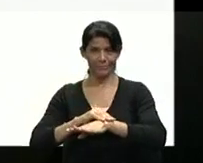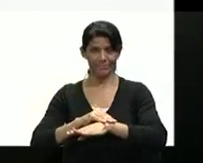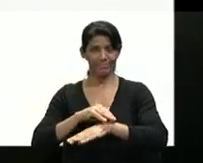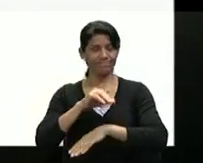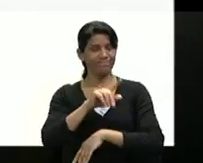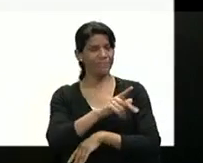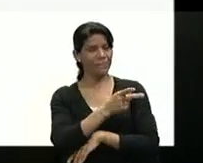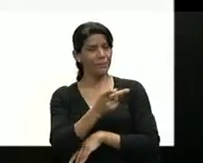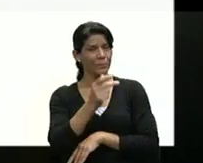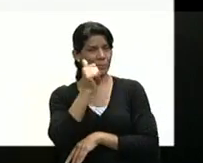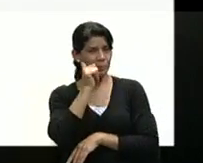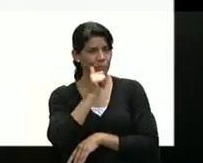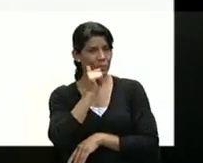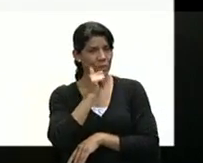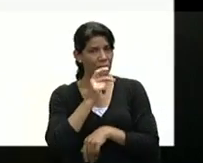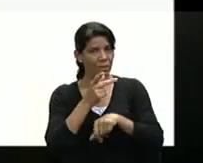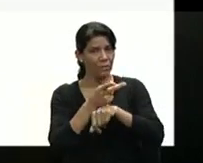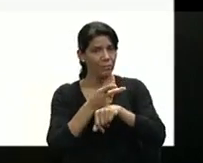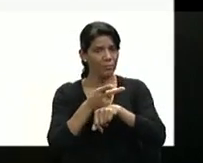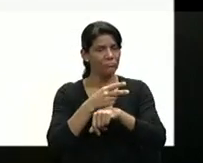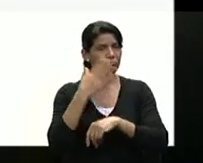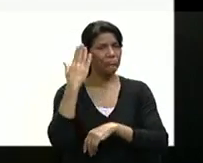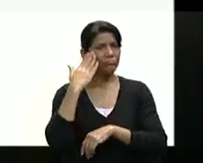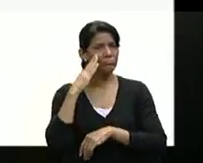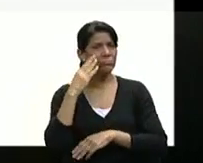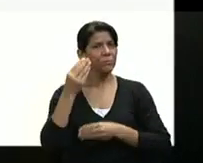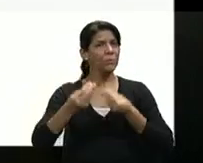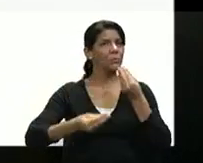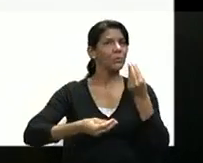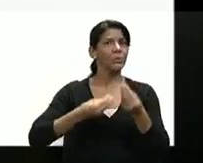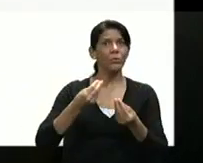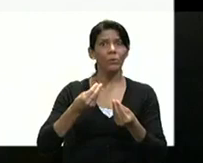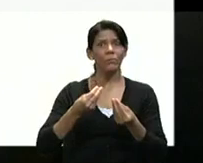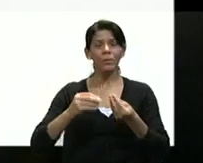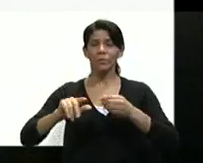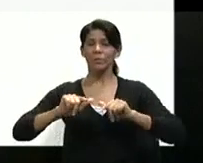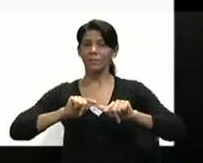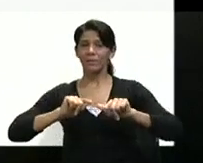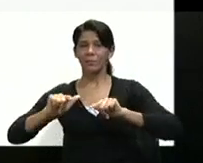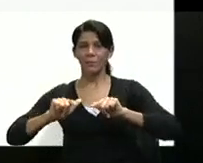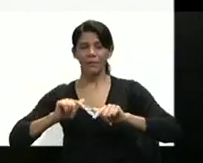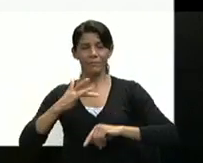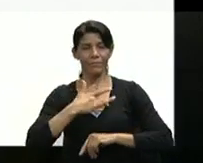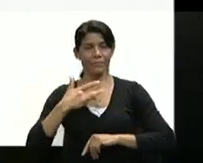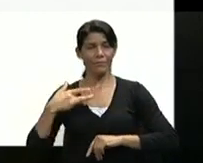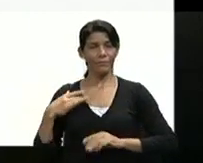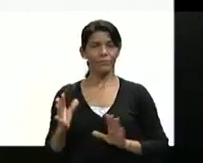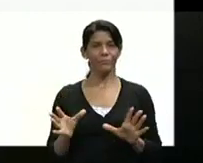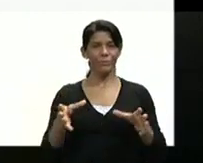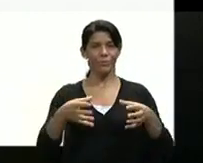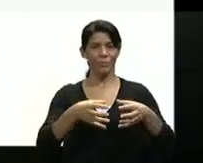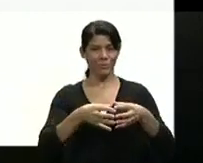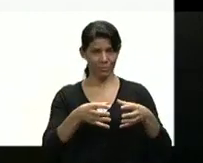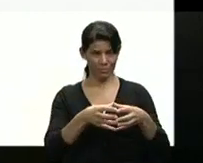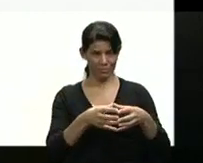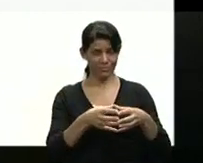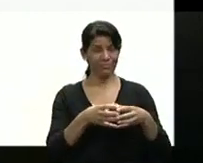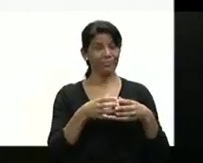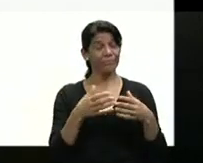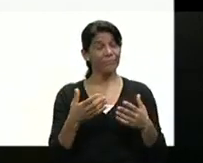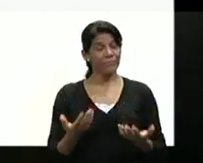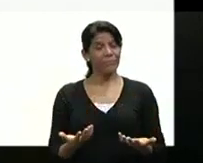Marta e Adriana procuraram entender como é o mercado de trabalho na saúde coletiva. E